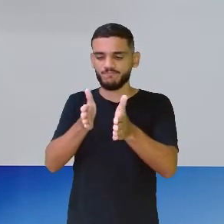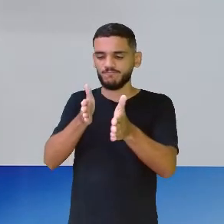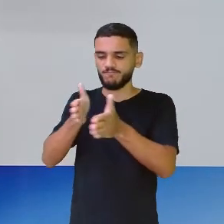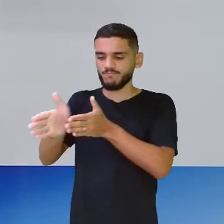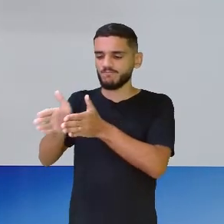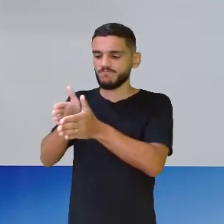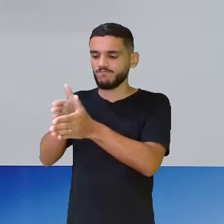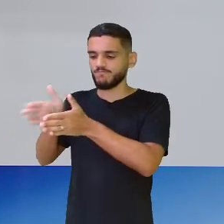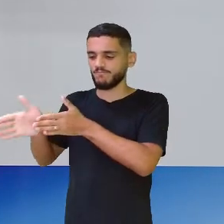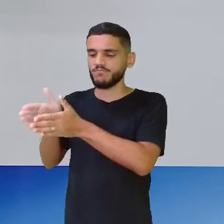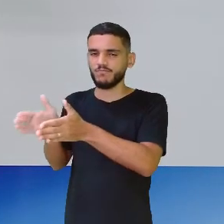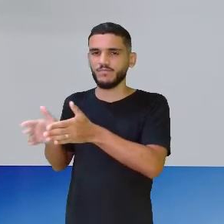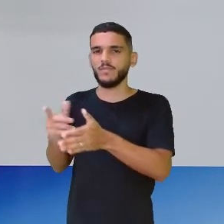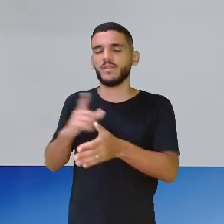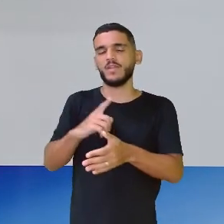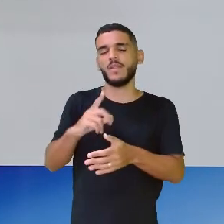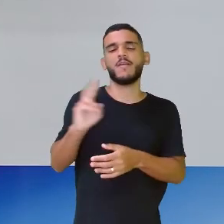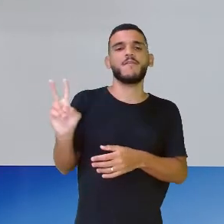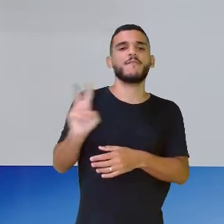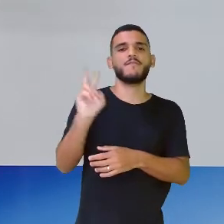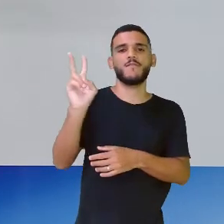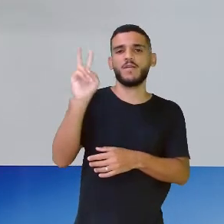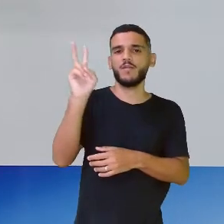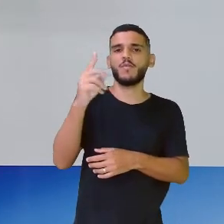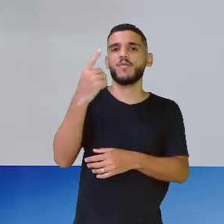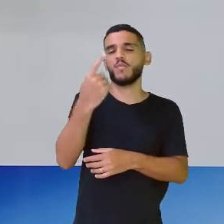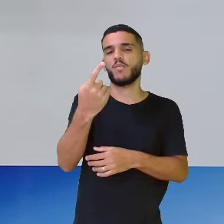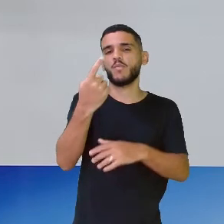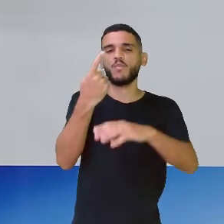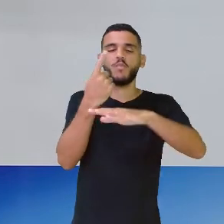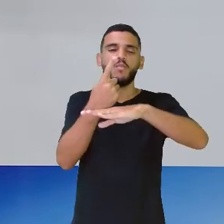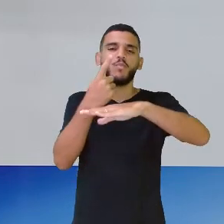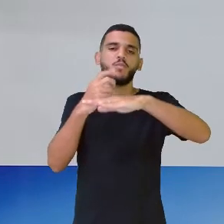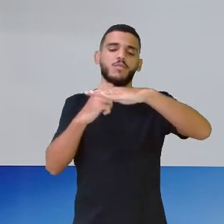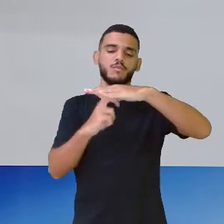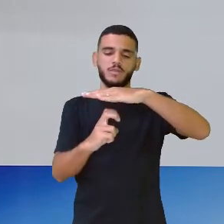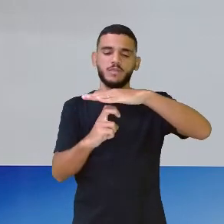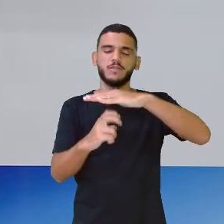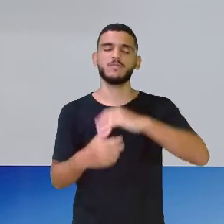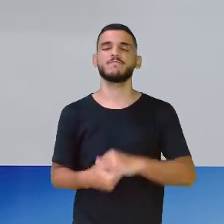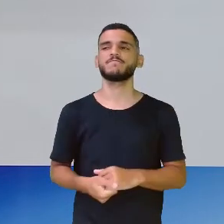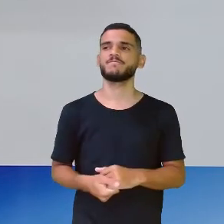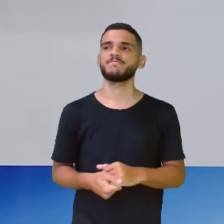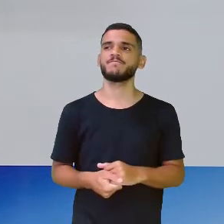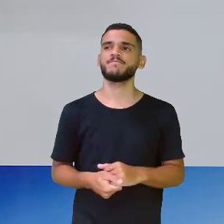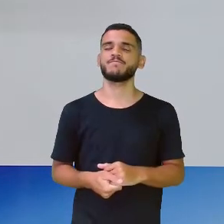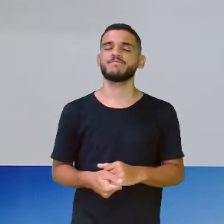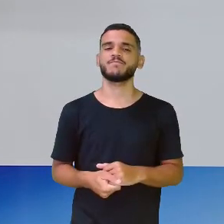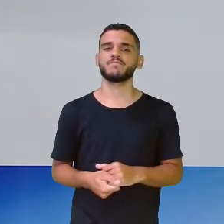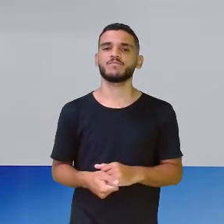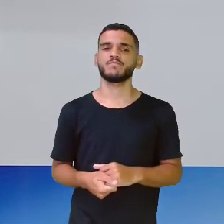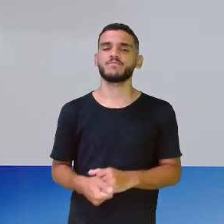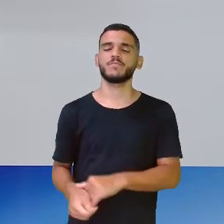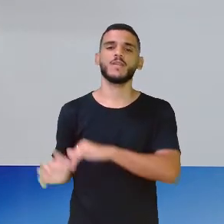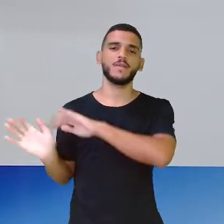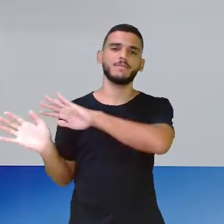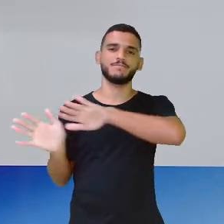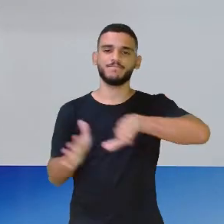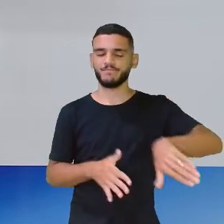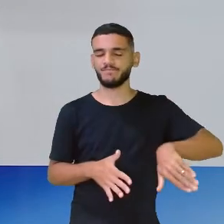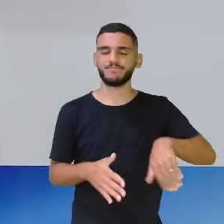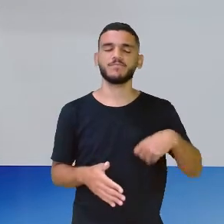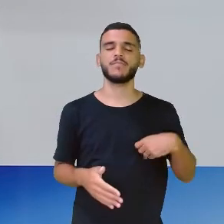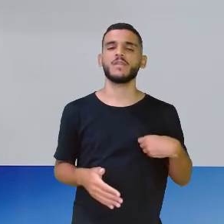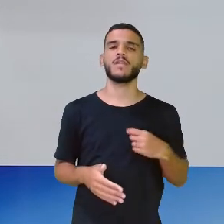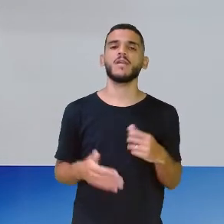dividida vai valer 1/5, certo? Tá. Mas eu quero em forma decimal. Eu